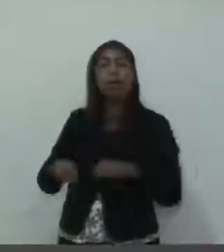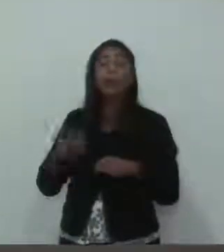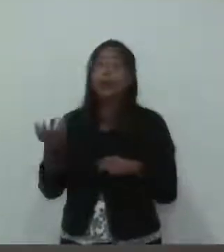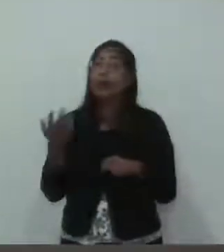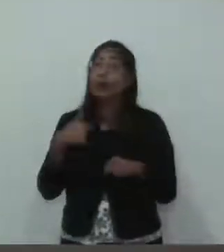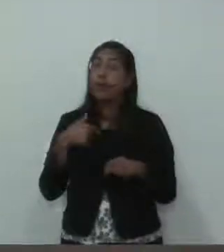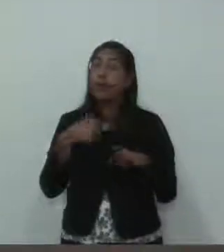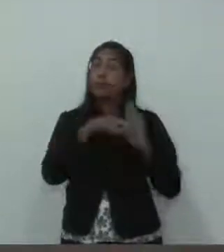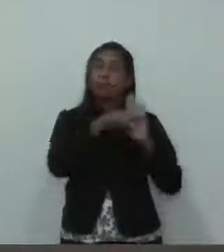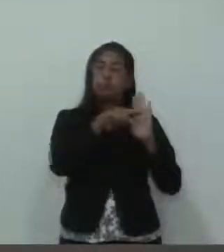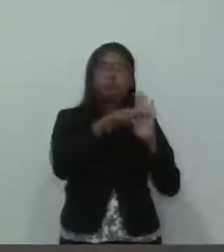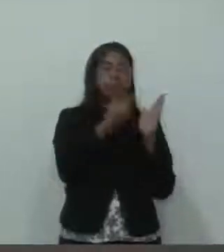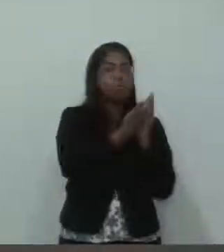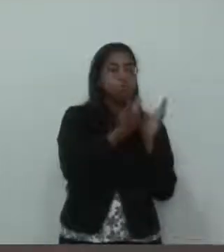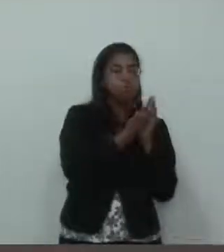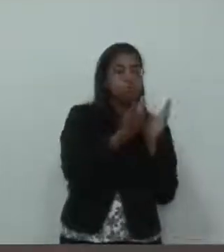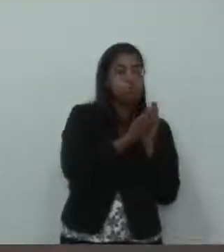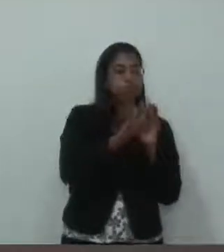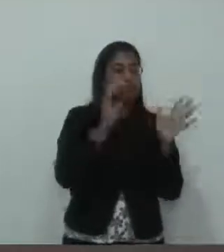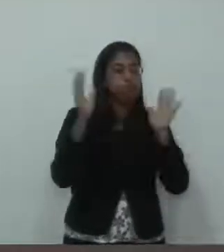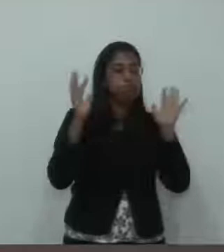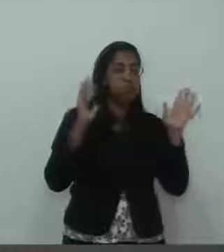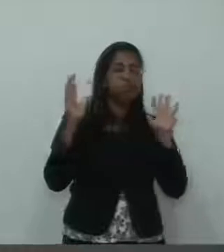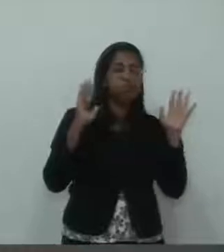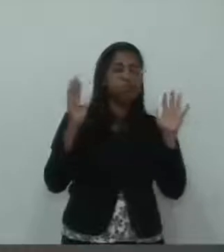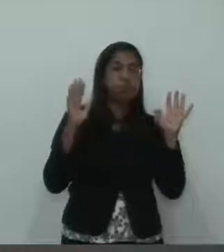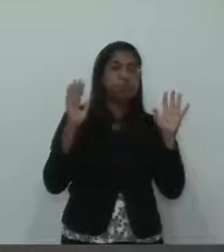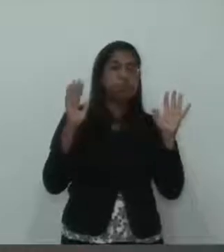mais um pouco para terminar a minha reflexão.